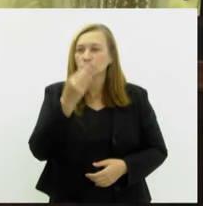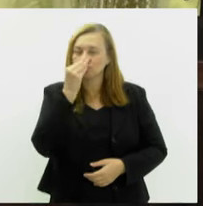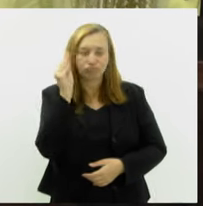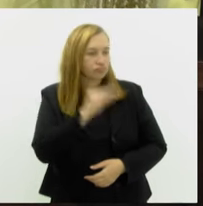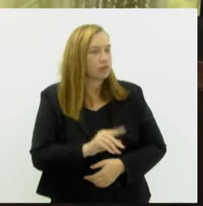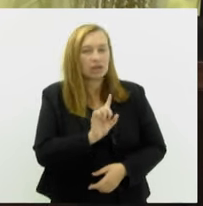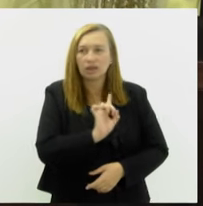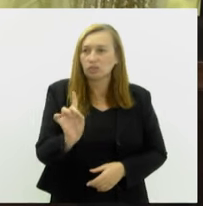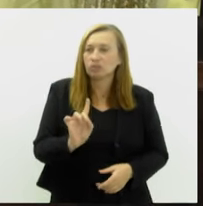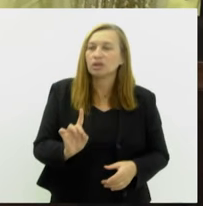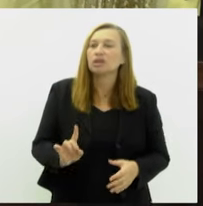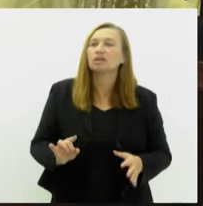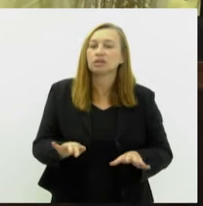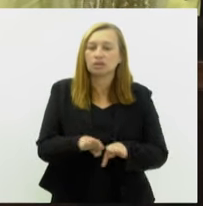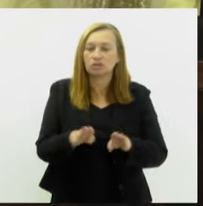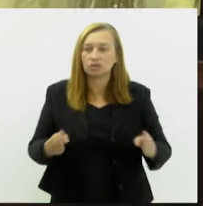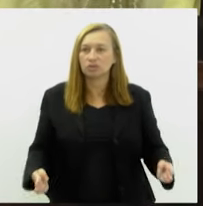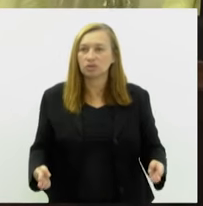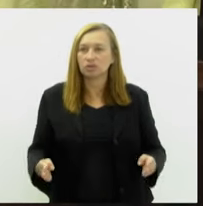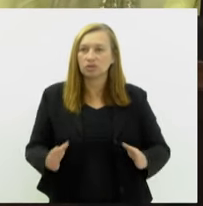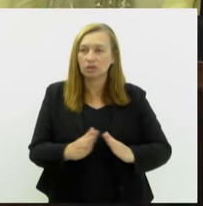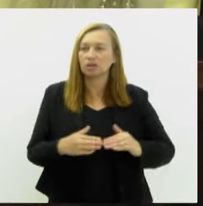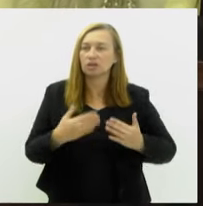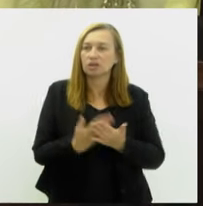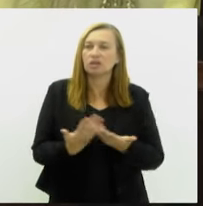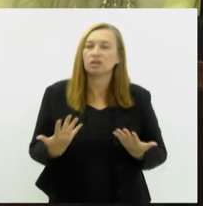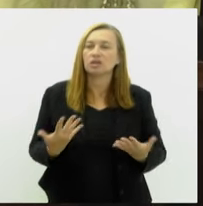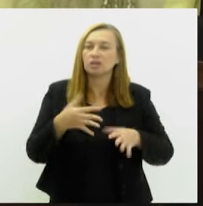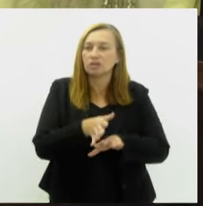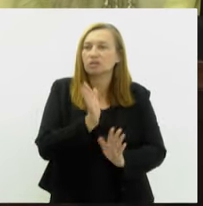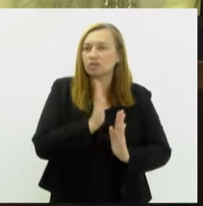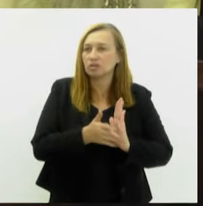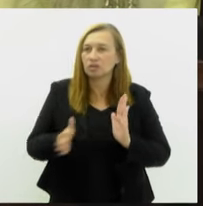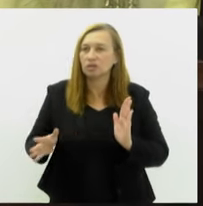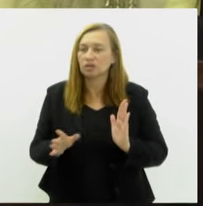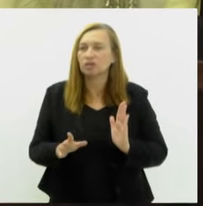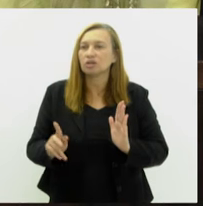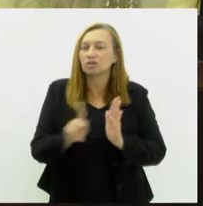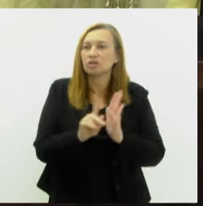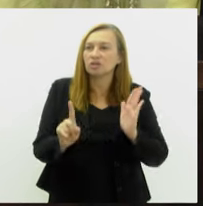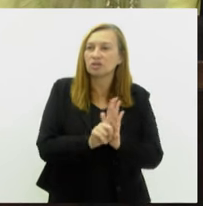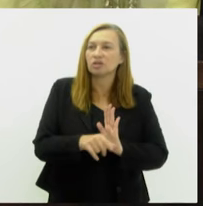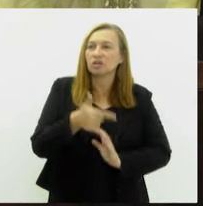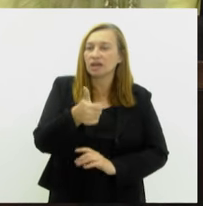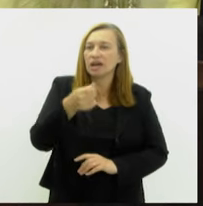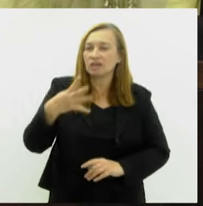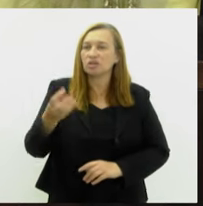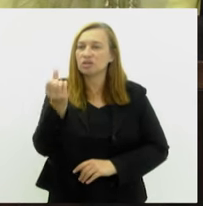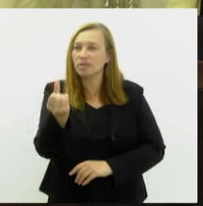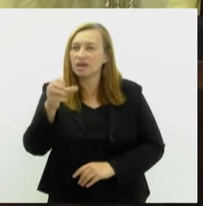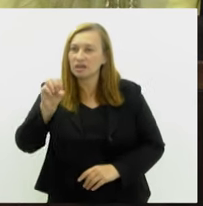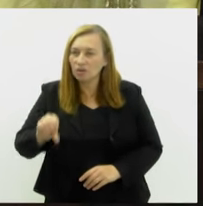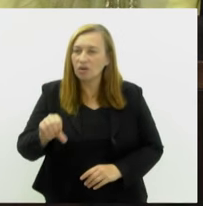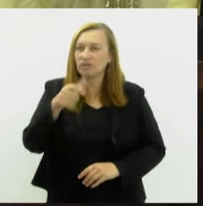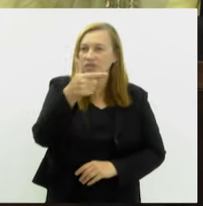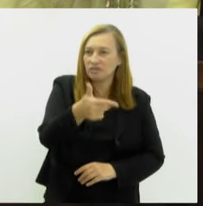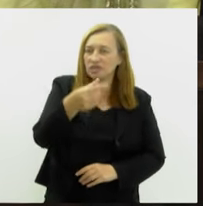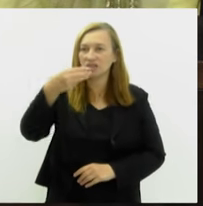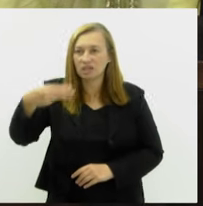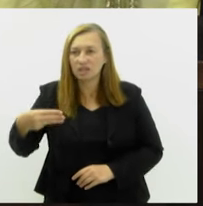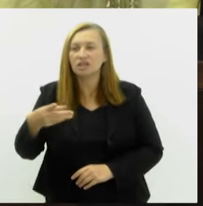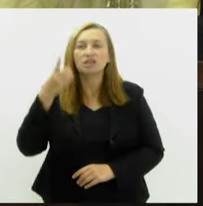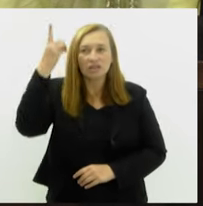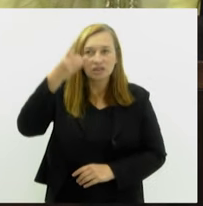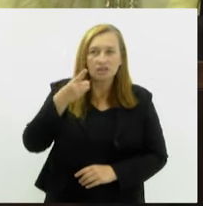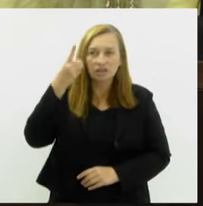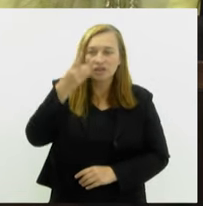tratada. Há sobre a mesa requerimento de inclusão na ordem do dia do projeto de lei 1469 de 23 do